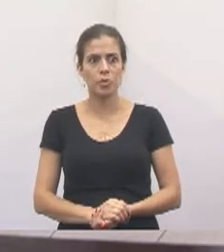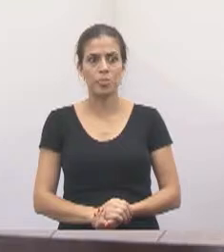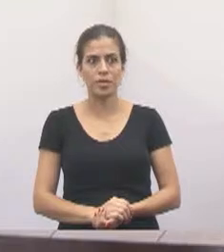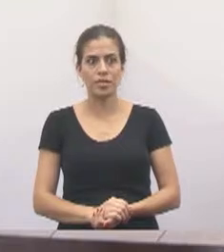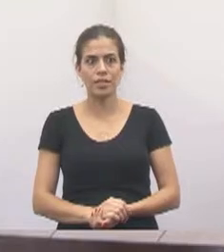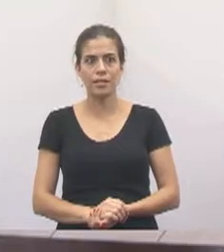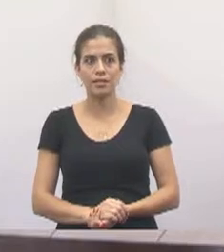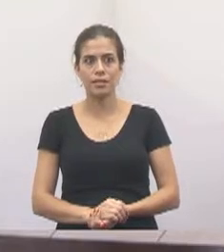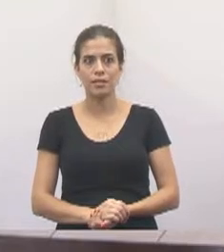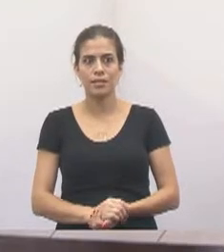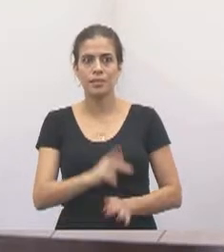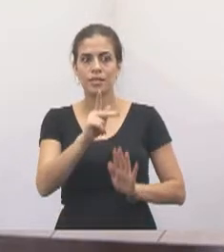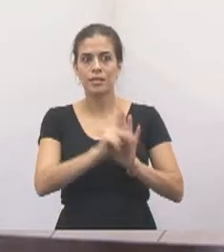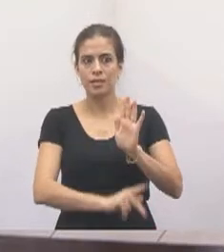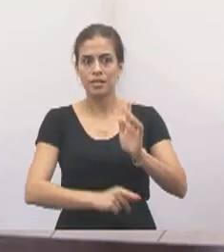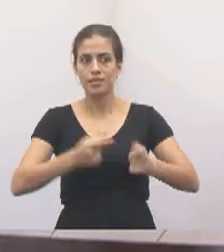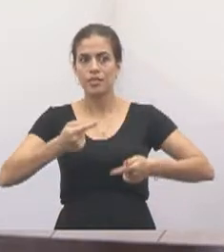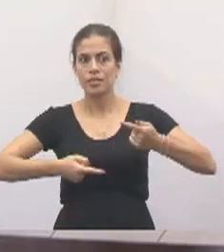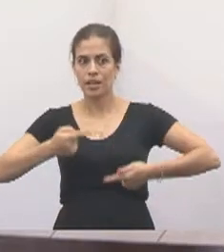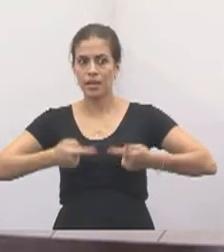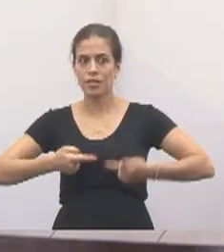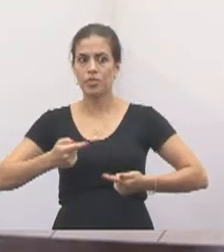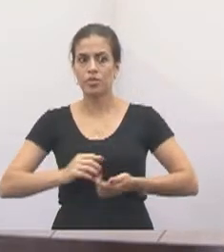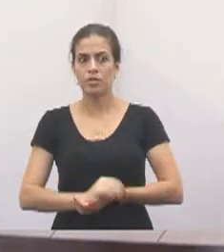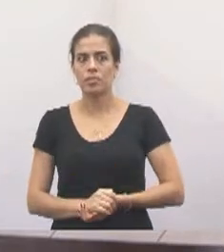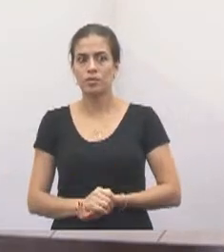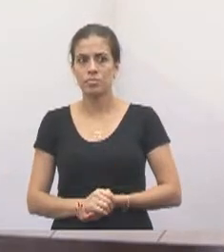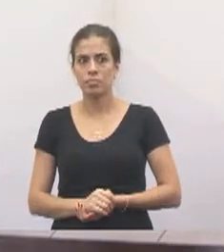diretora projeto Continua em